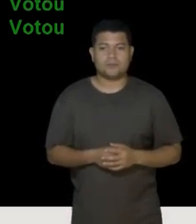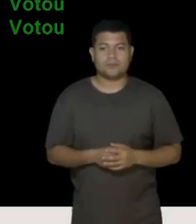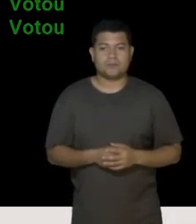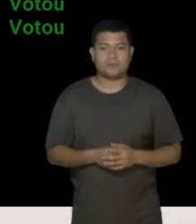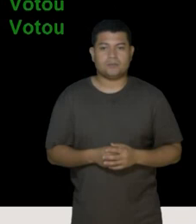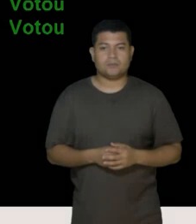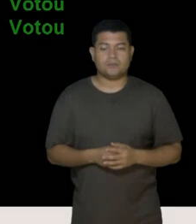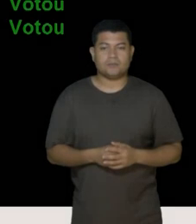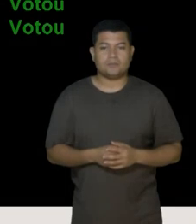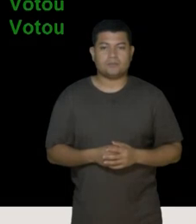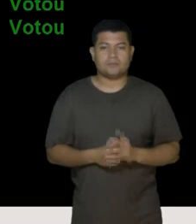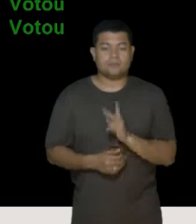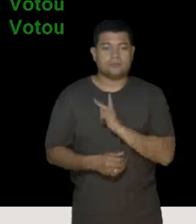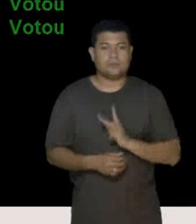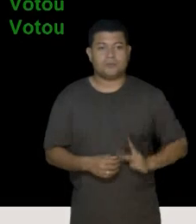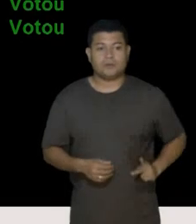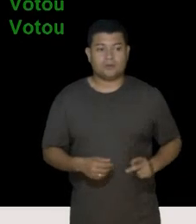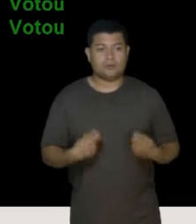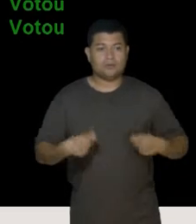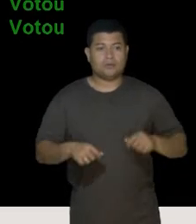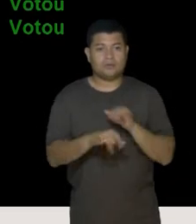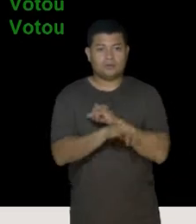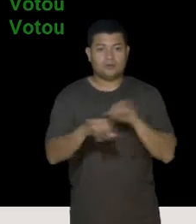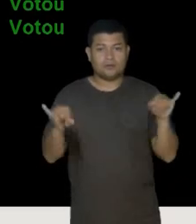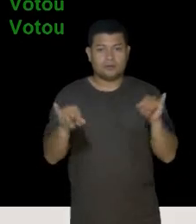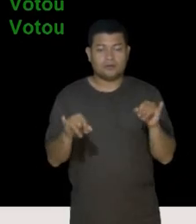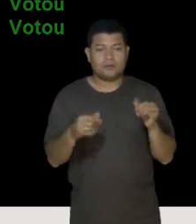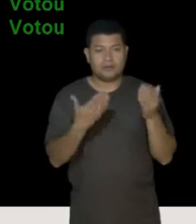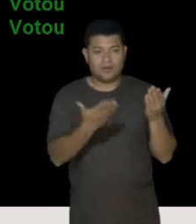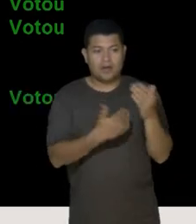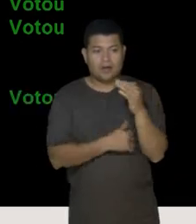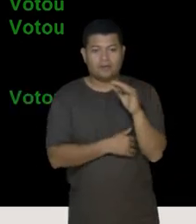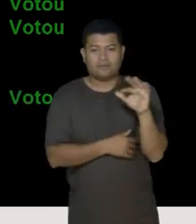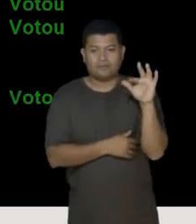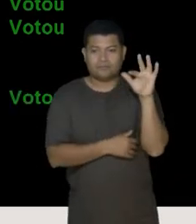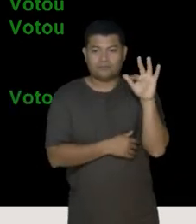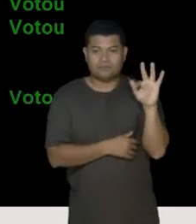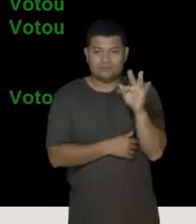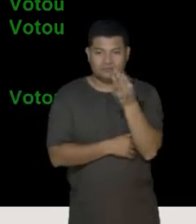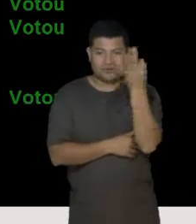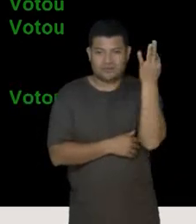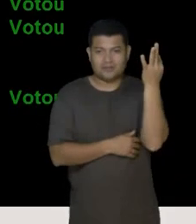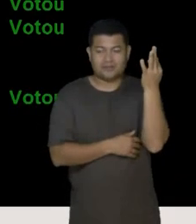Senhor presidente, só para avisar que a França fez um gol. Não, deputado Kennedy.